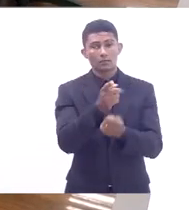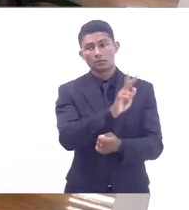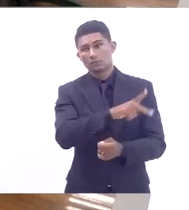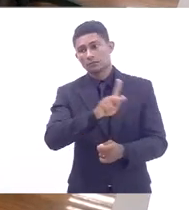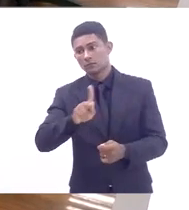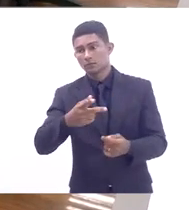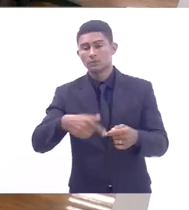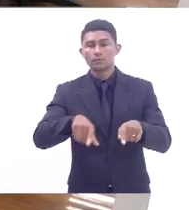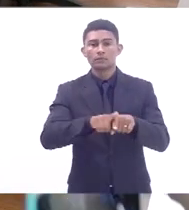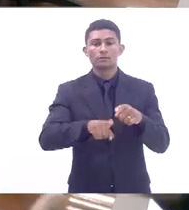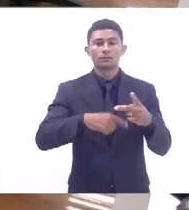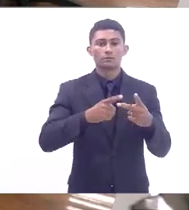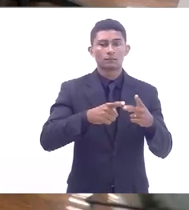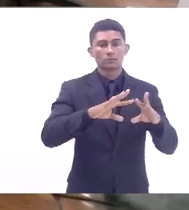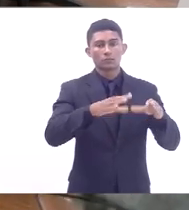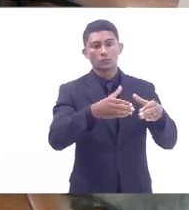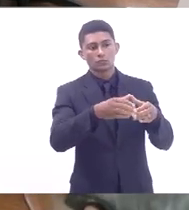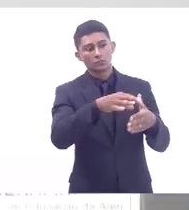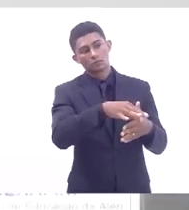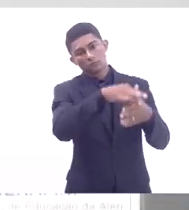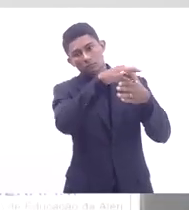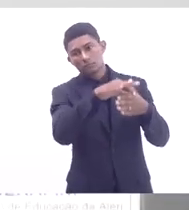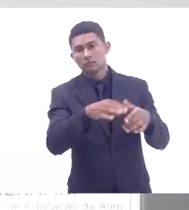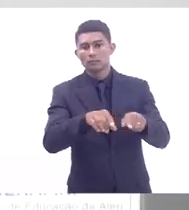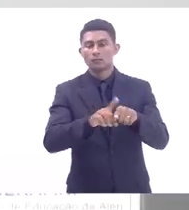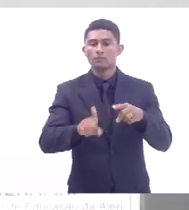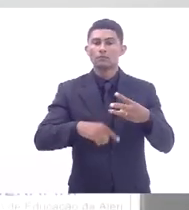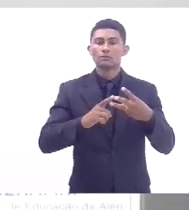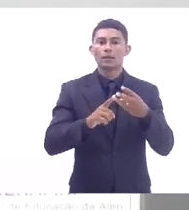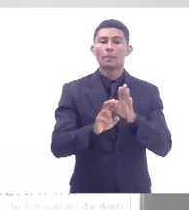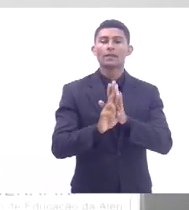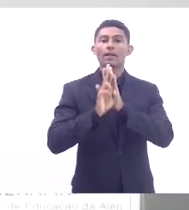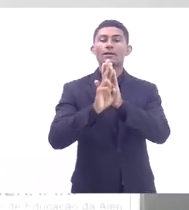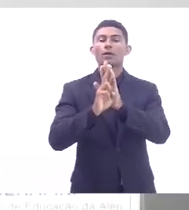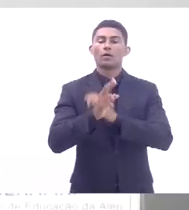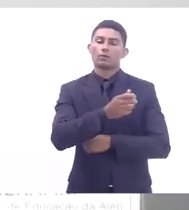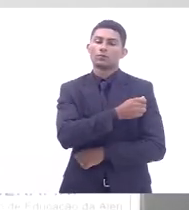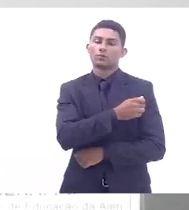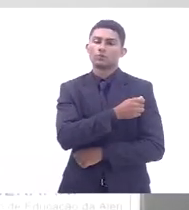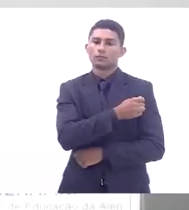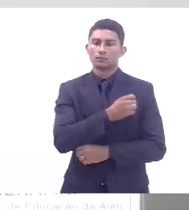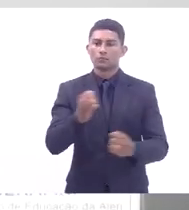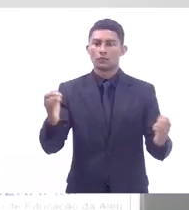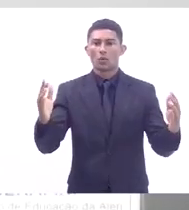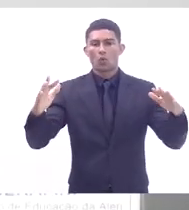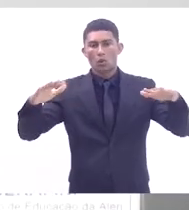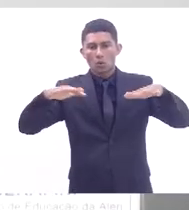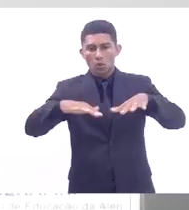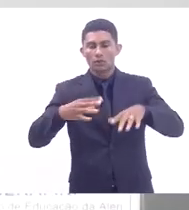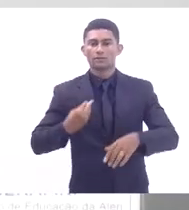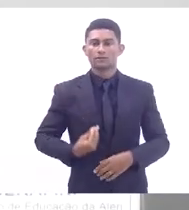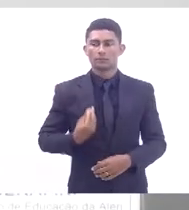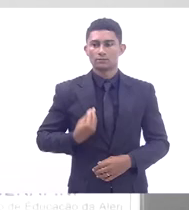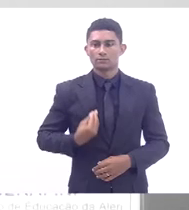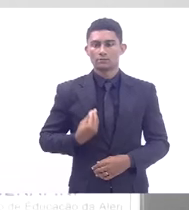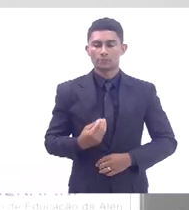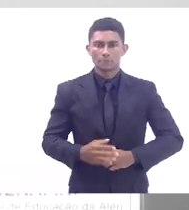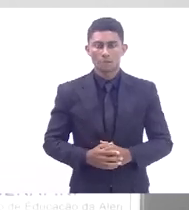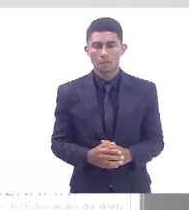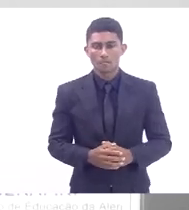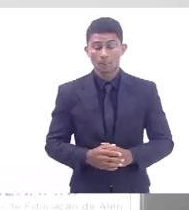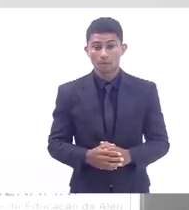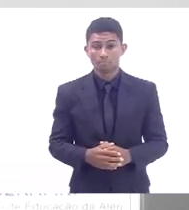pela Reitoria e por representações do movimento estudantil e eu aconteceu